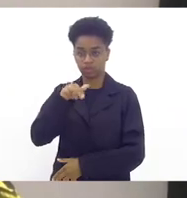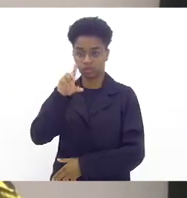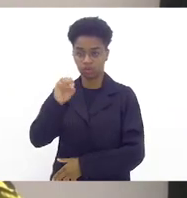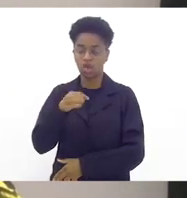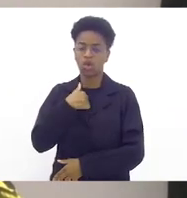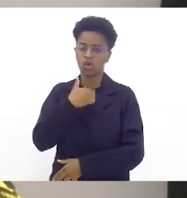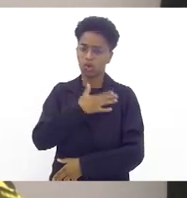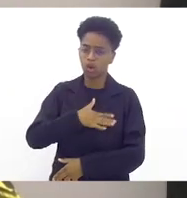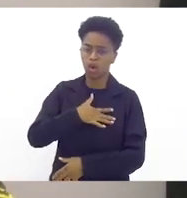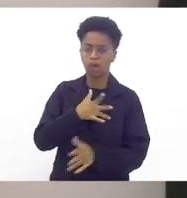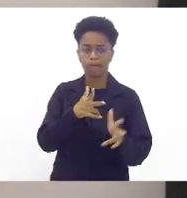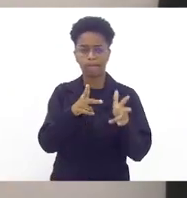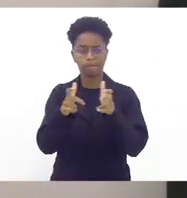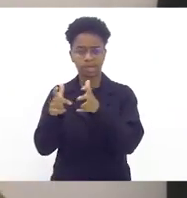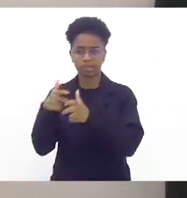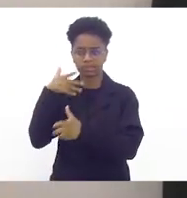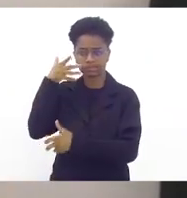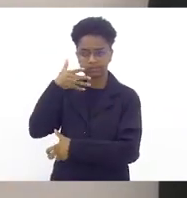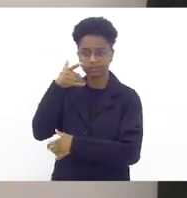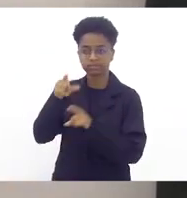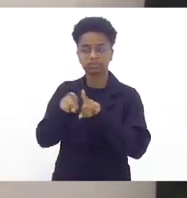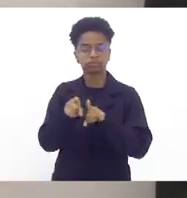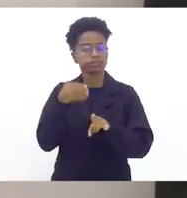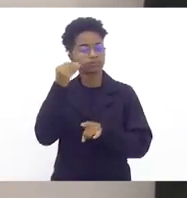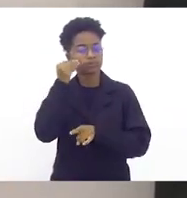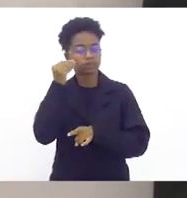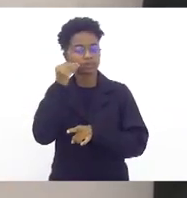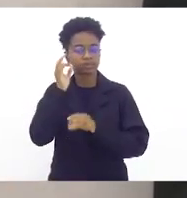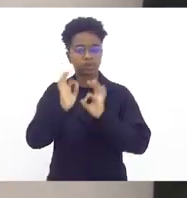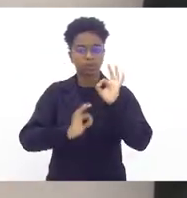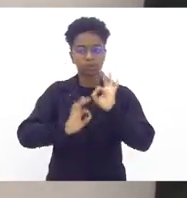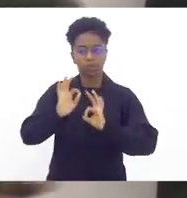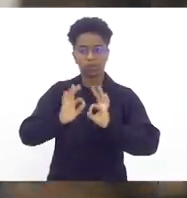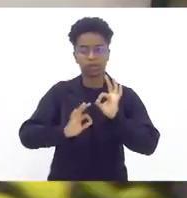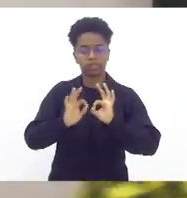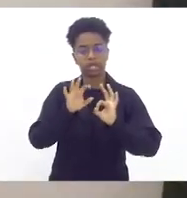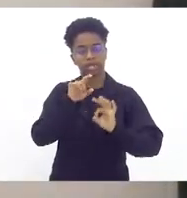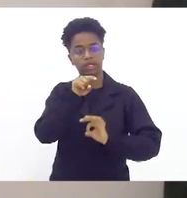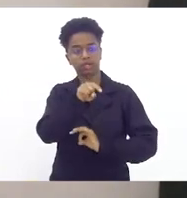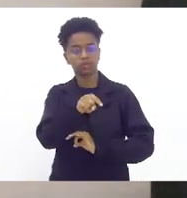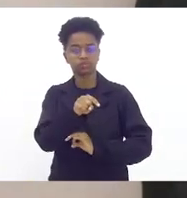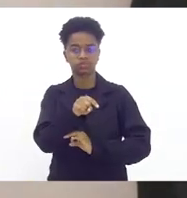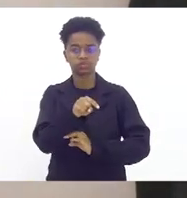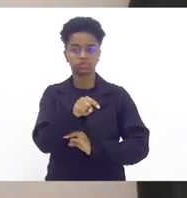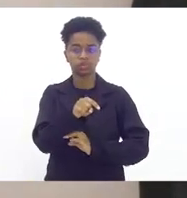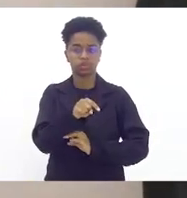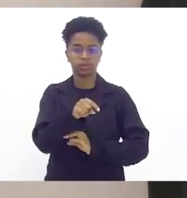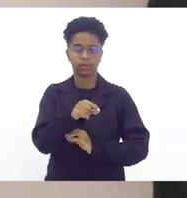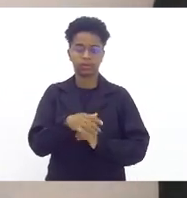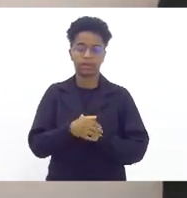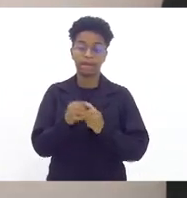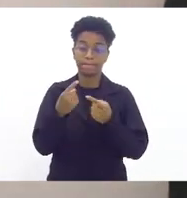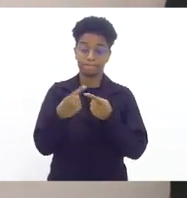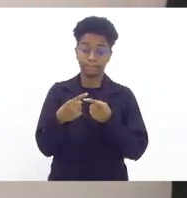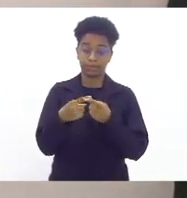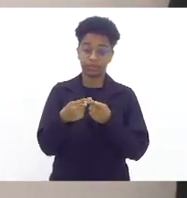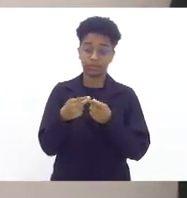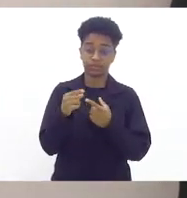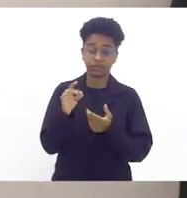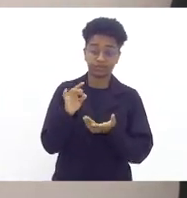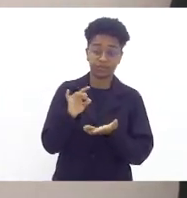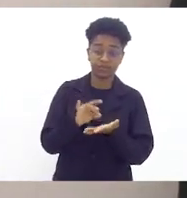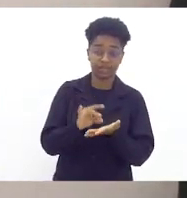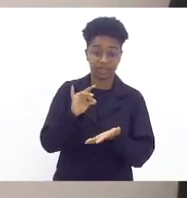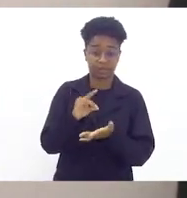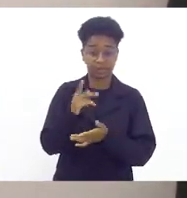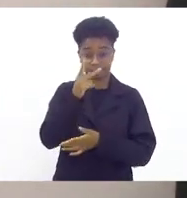gosto muito de observar as falas e tentar construir isso com uma questão. Na verdade, a pessoa que